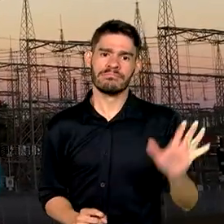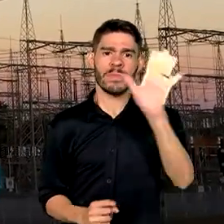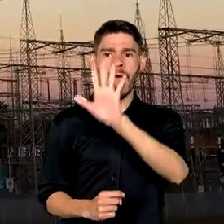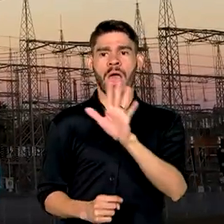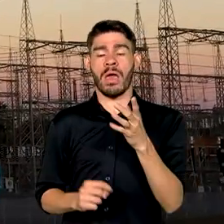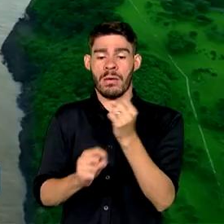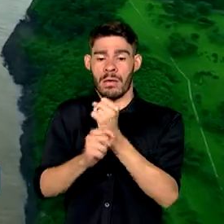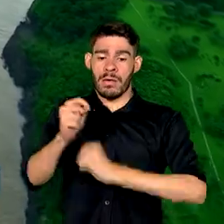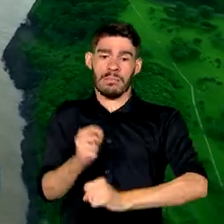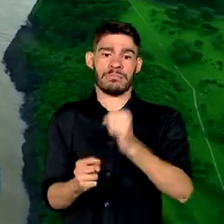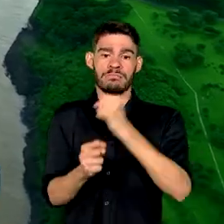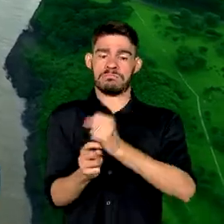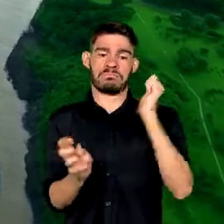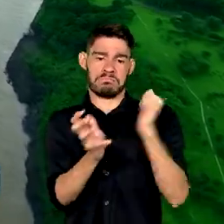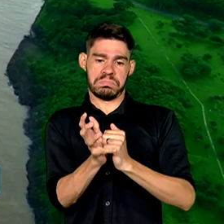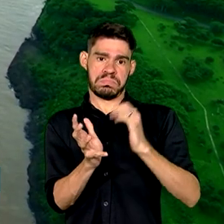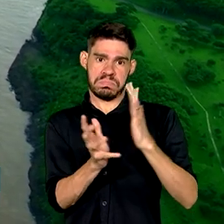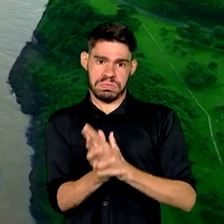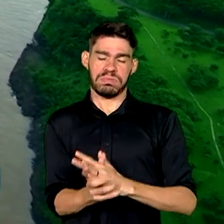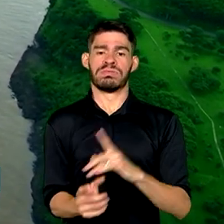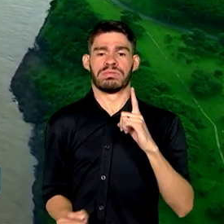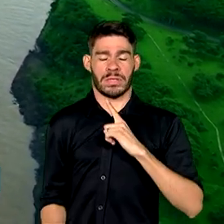ano passado uma emissão de